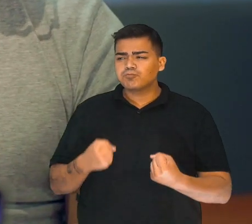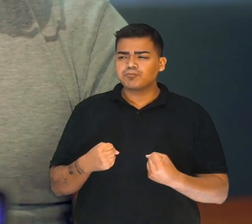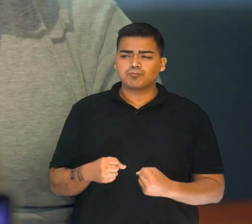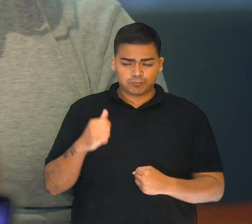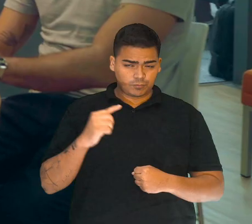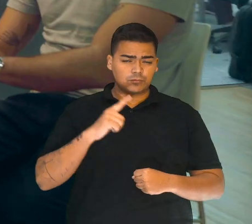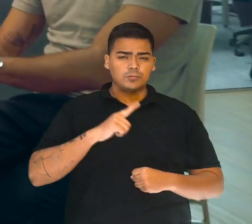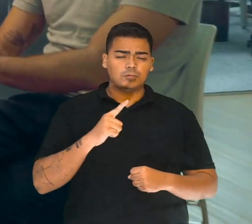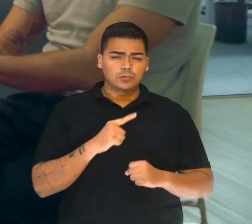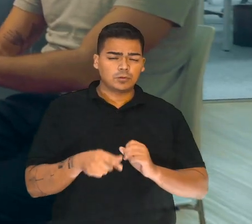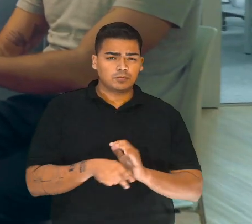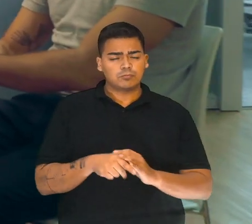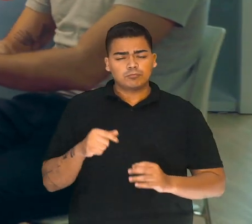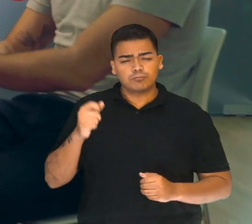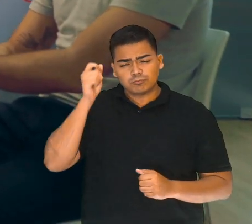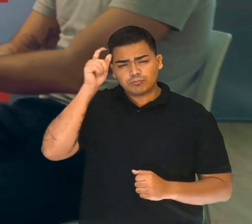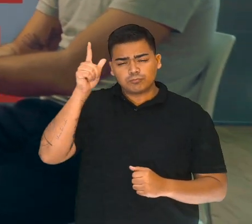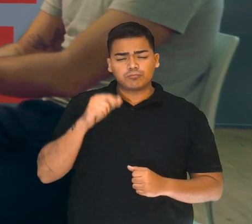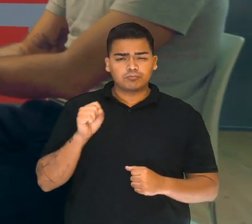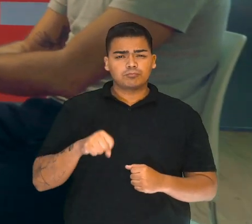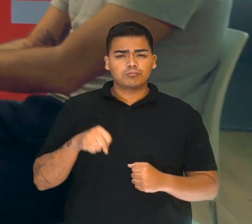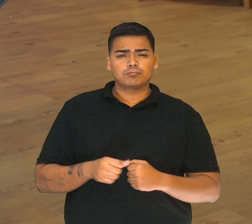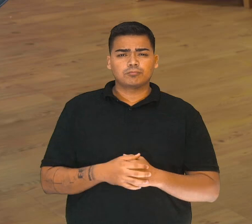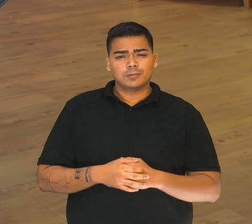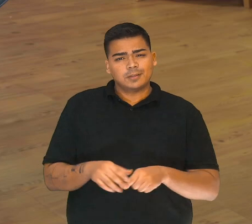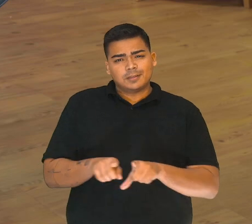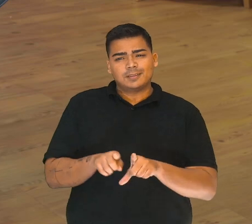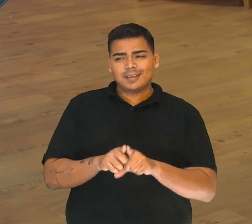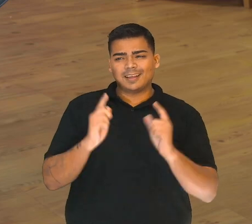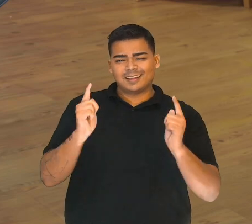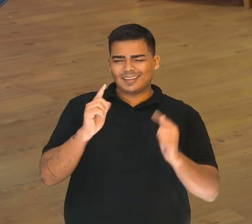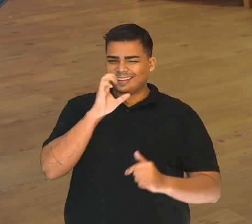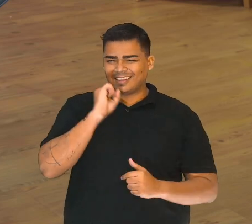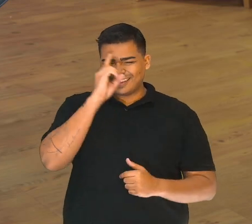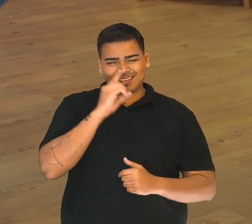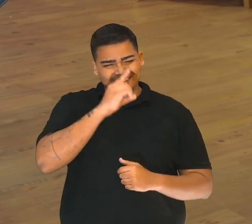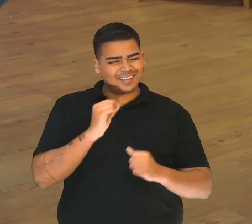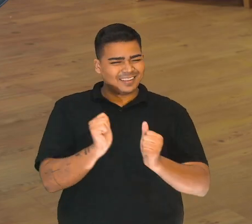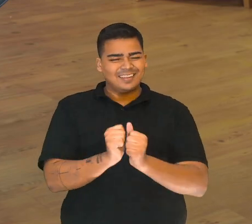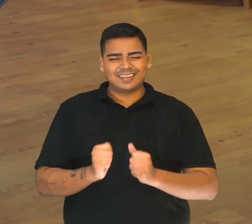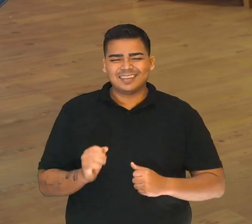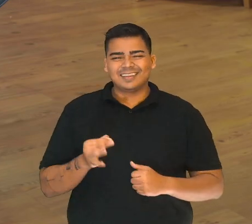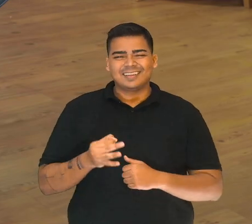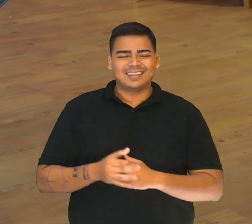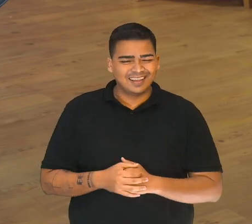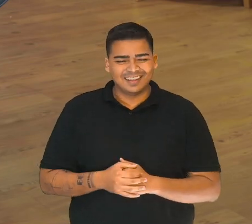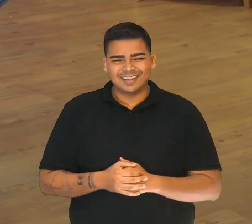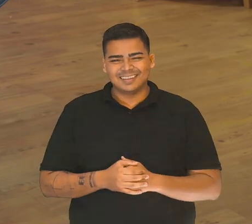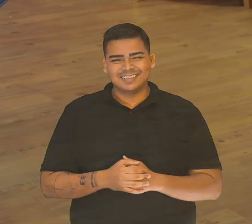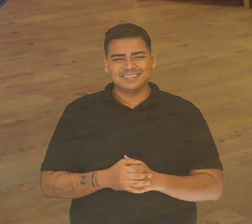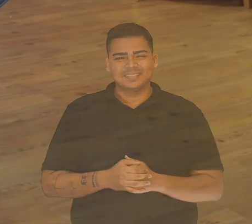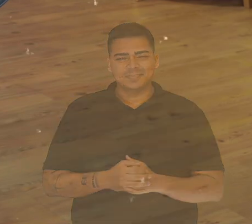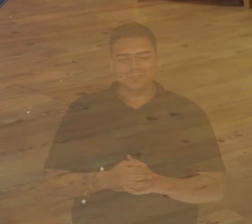ter os insumos para trabalhar com um ecossistema de inovação e poder velejar no final de semana. Juntos, inclusive.